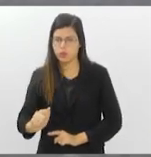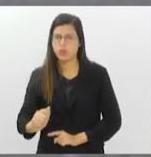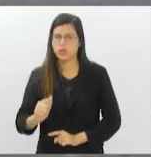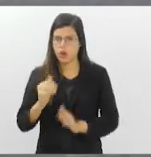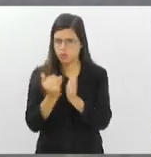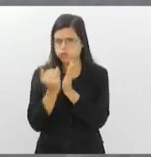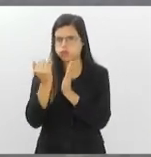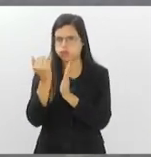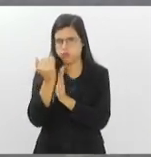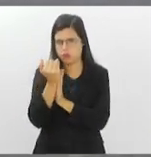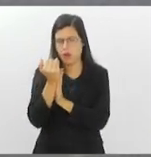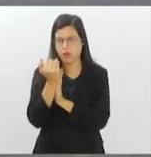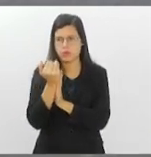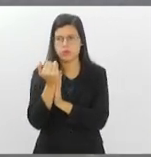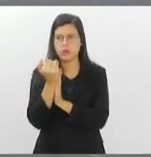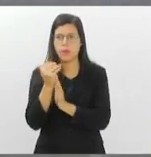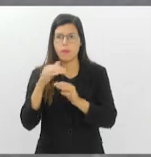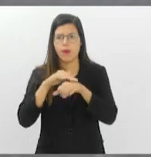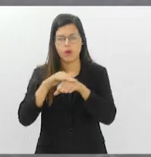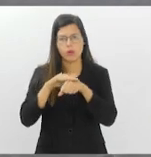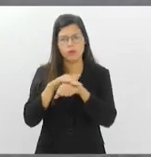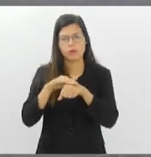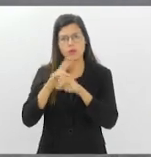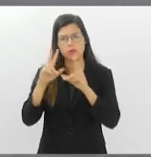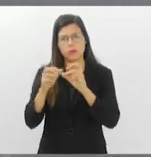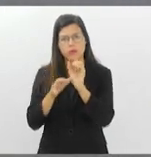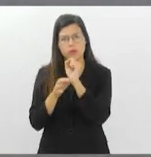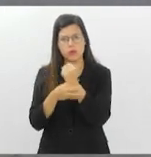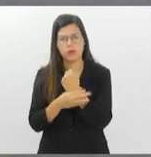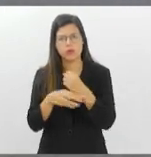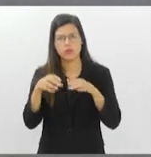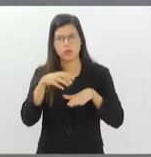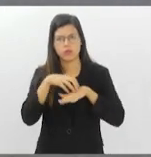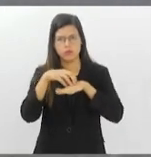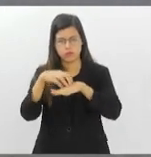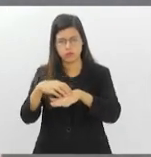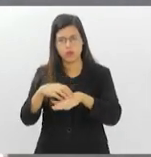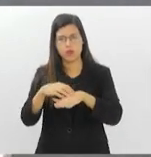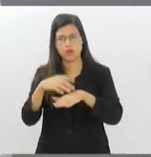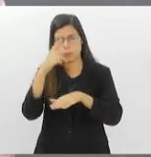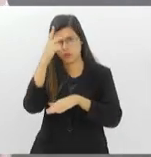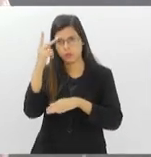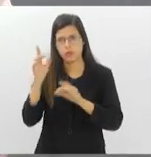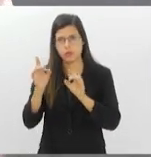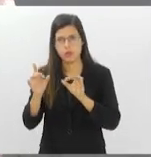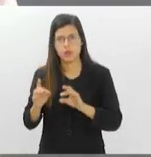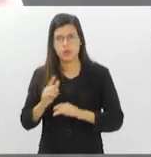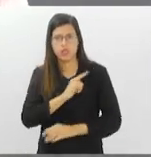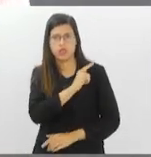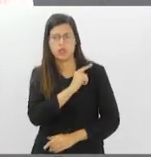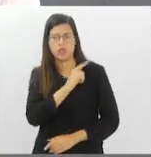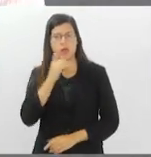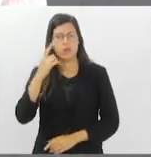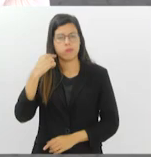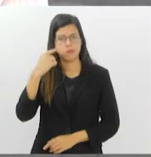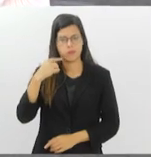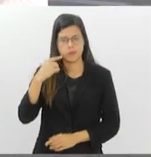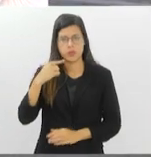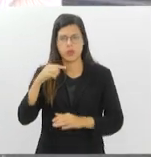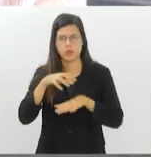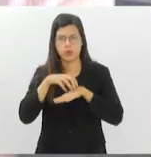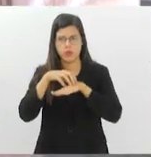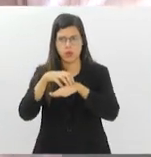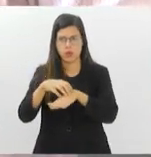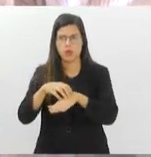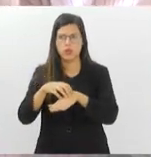um número bastante relevante né para conversar sobre essa segurança no trânsito nós estamos com o especialista em gestão e direito do trânsito e observador certificado